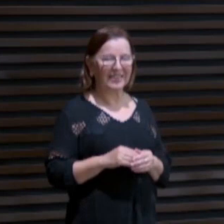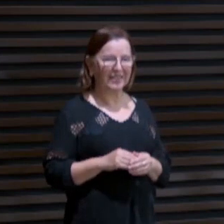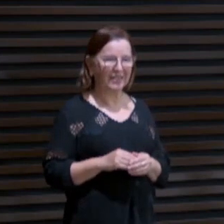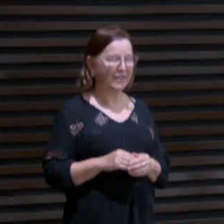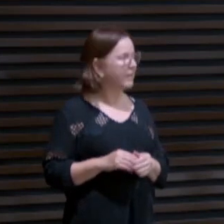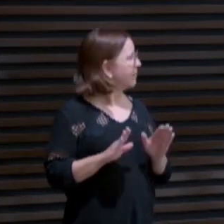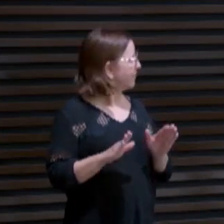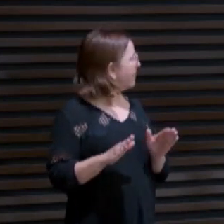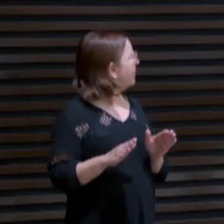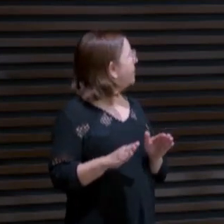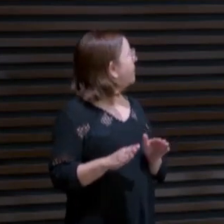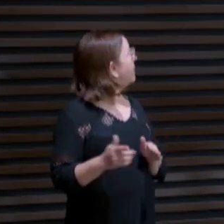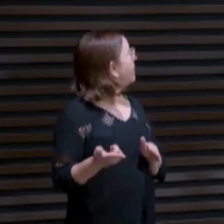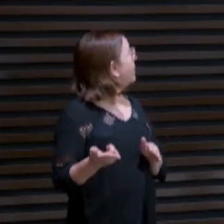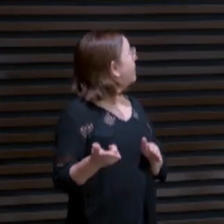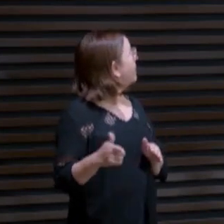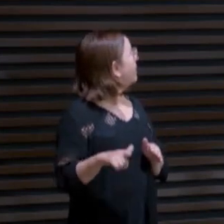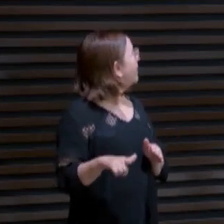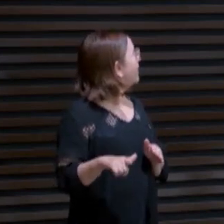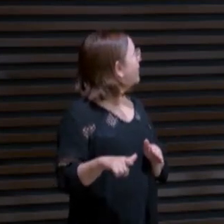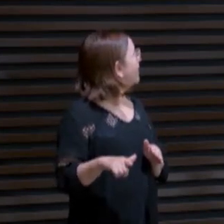Não, volta.